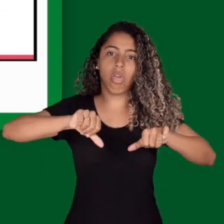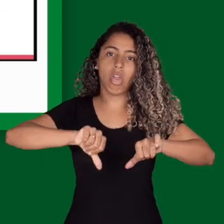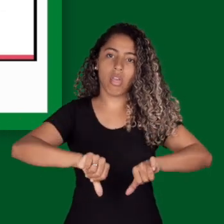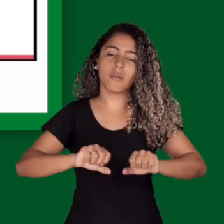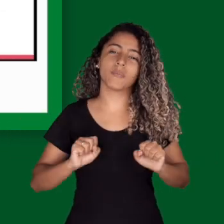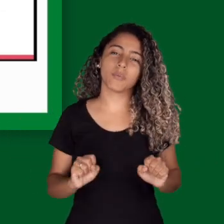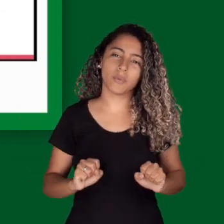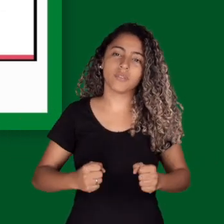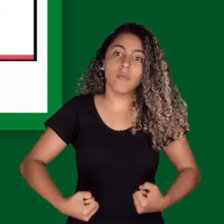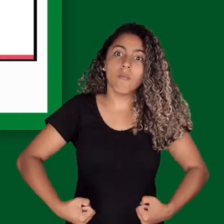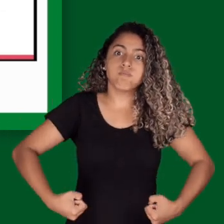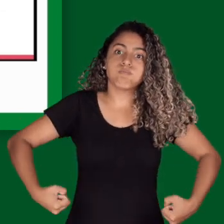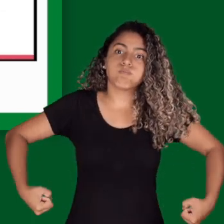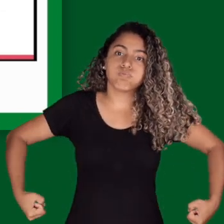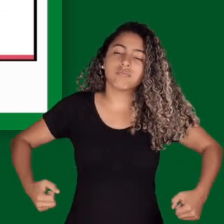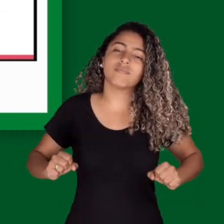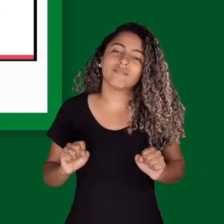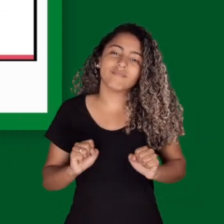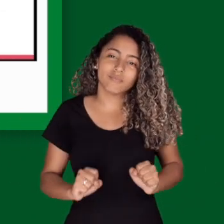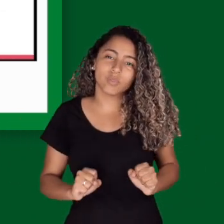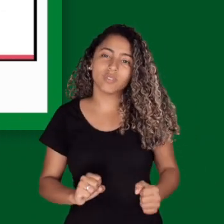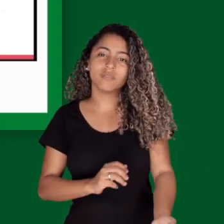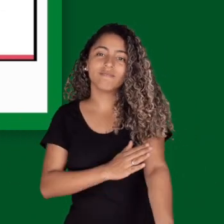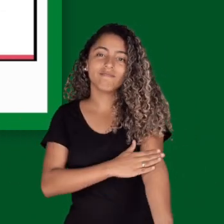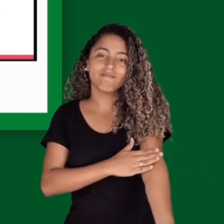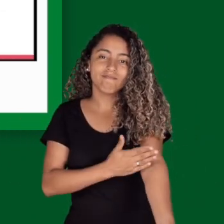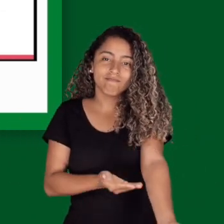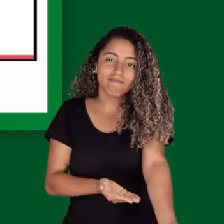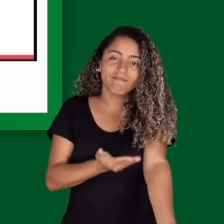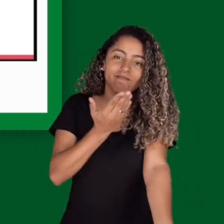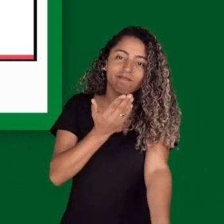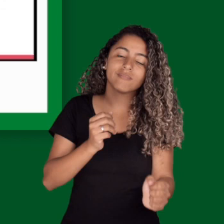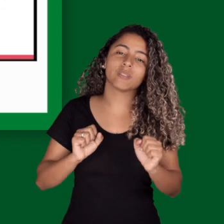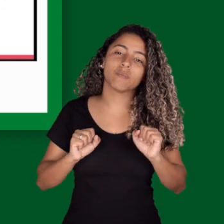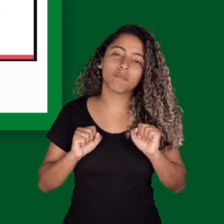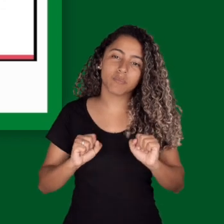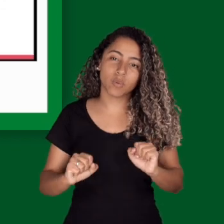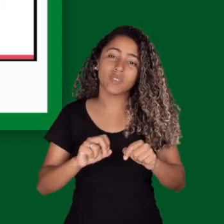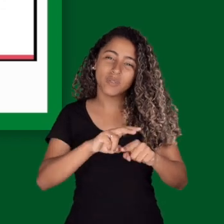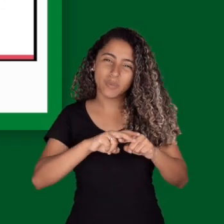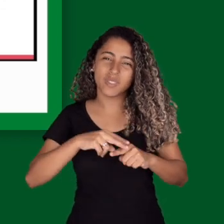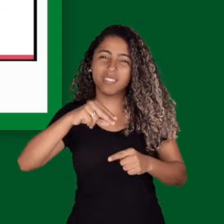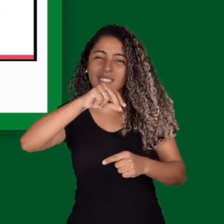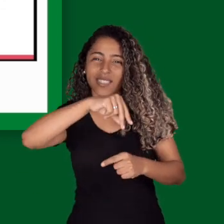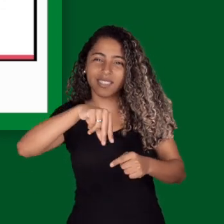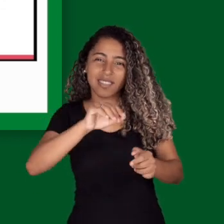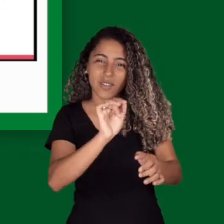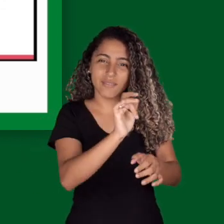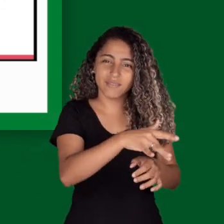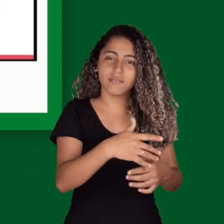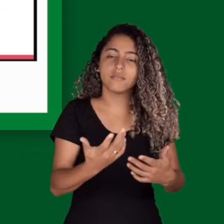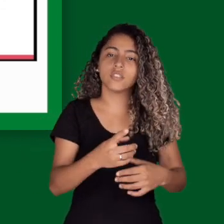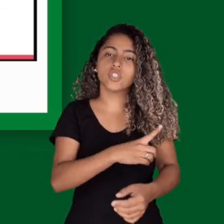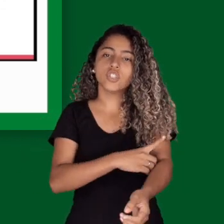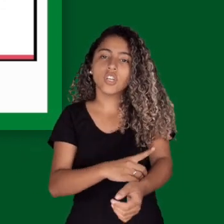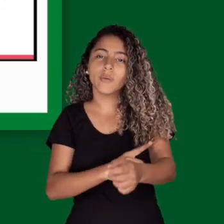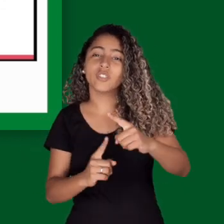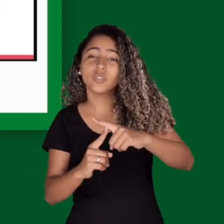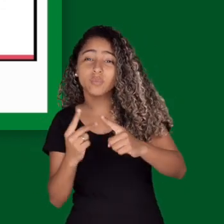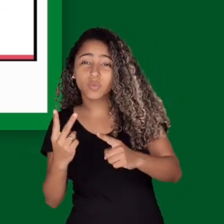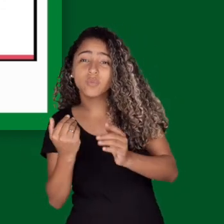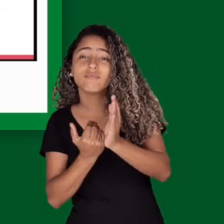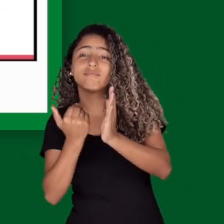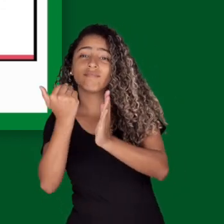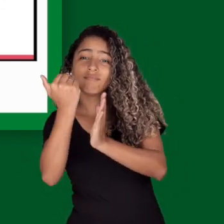também favorecer o aparecimento de obesidade, né, de pressão alta, né, por causa dessa adição do sal, do diabetes tipo 2